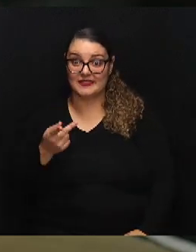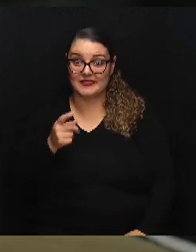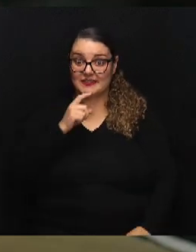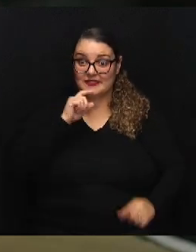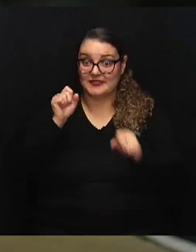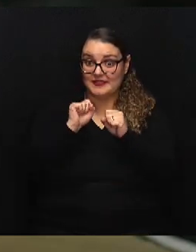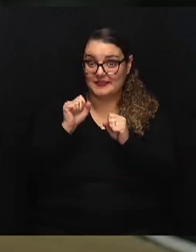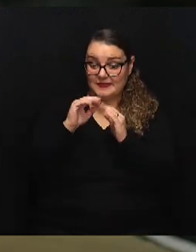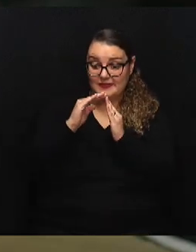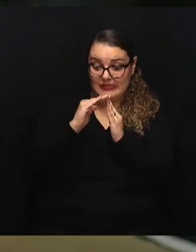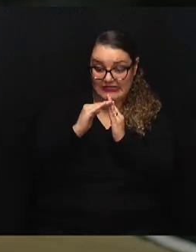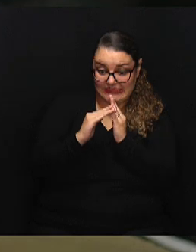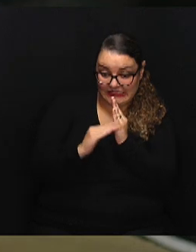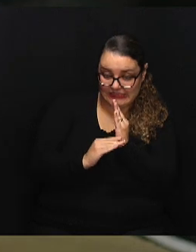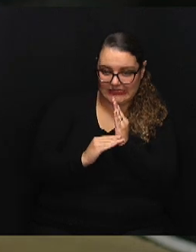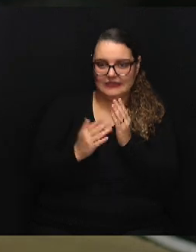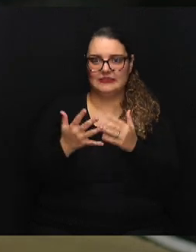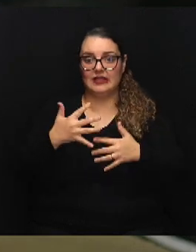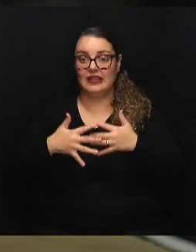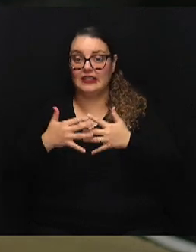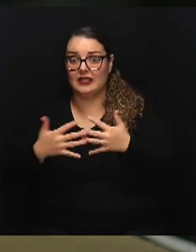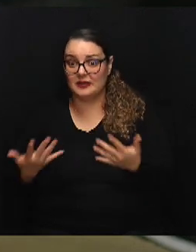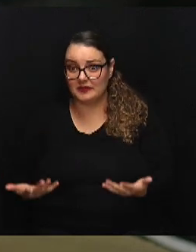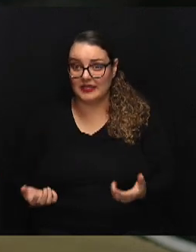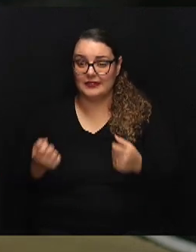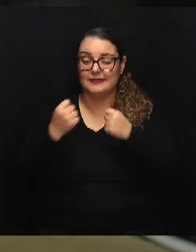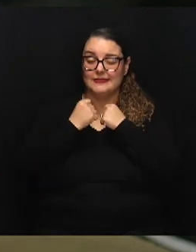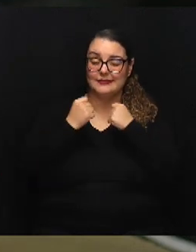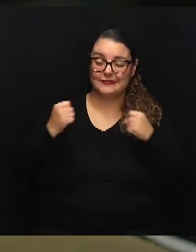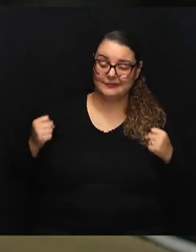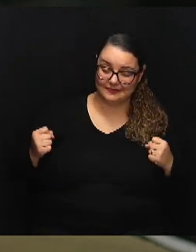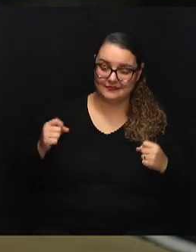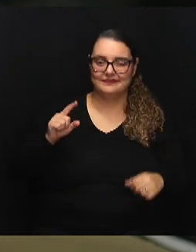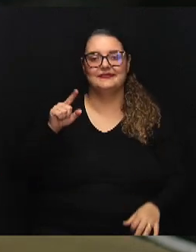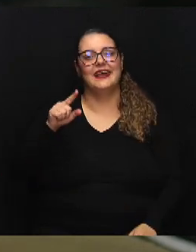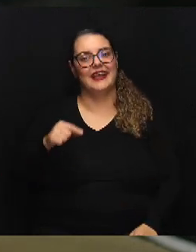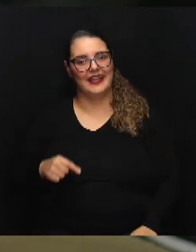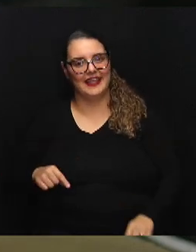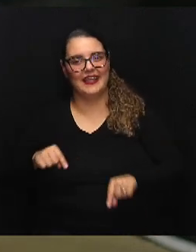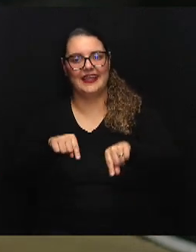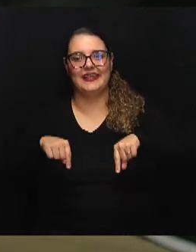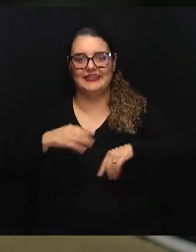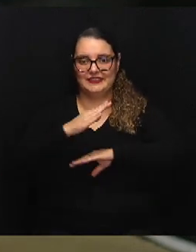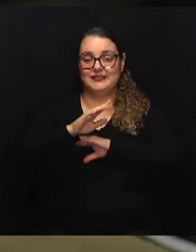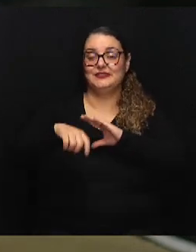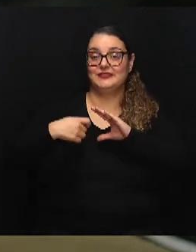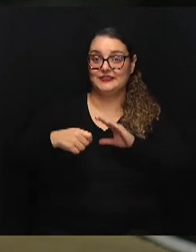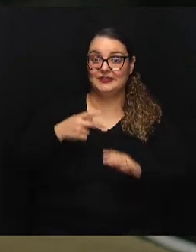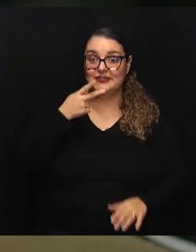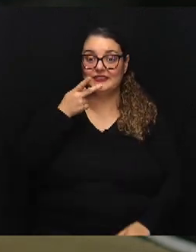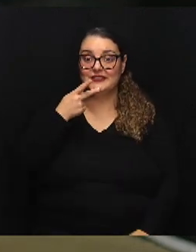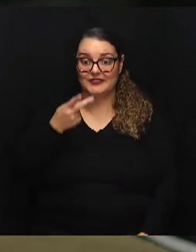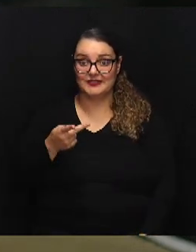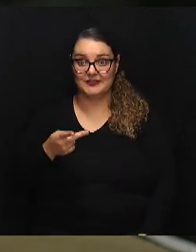baixa temperatura impede você de se exercitar. No Estúdio Câmara, a gente fala sobre